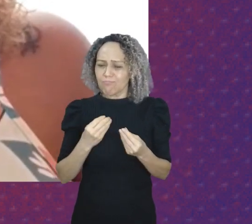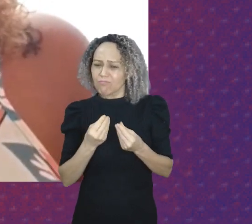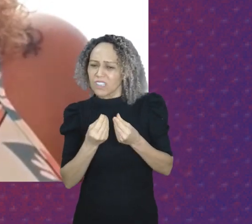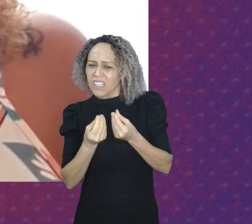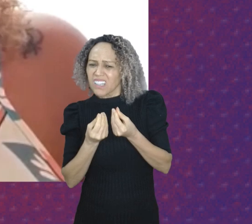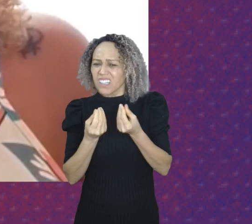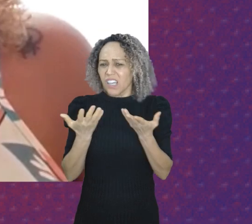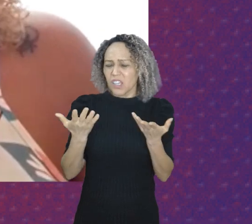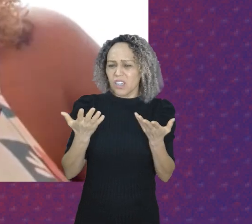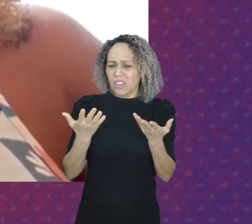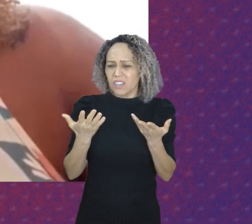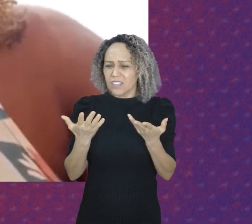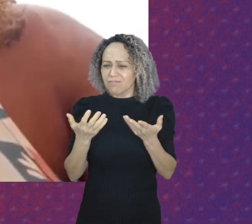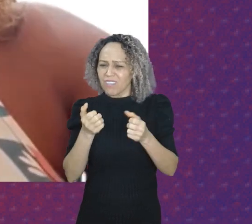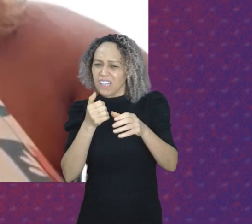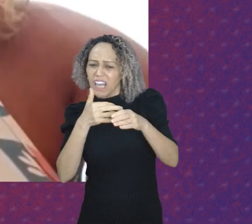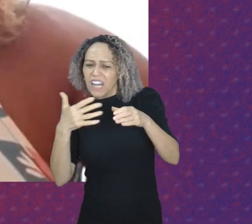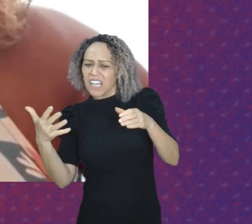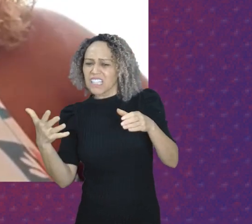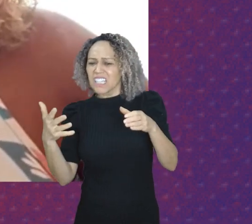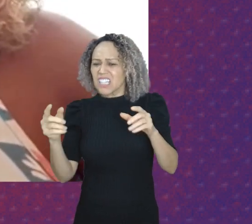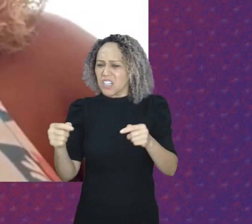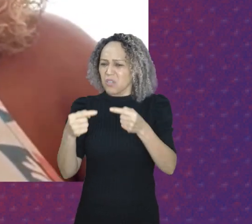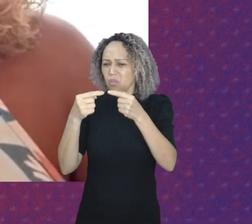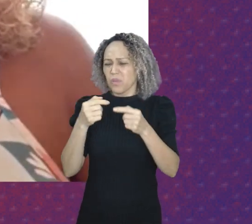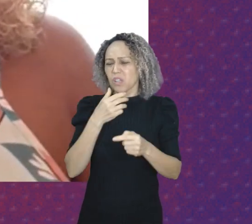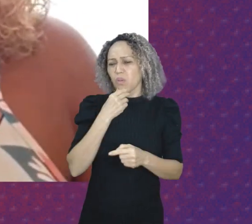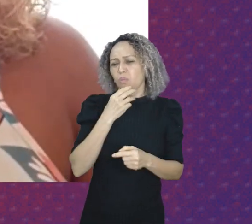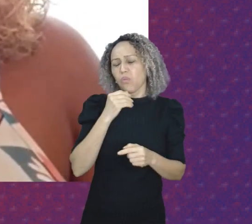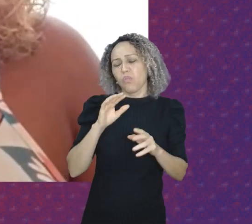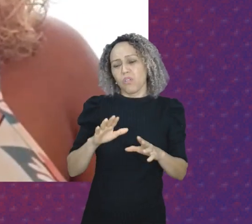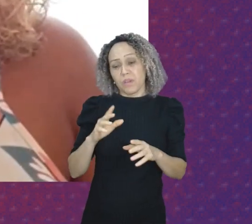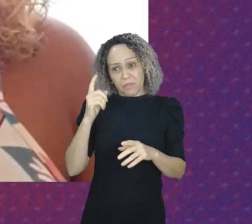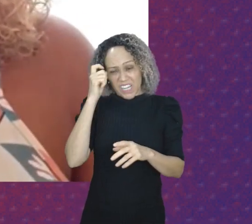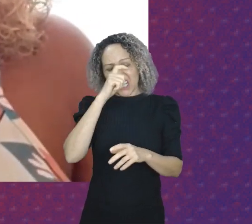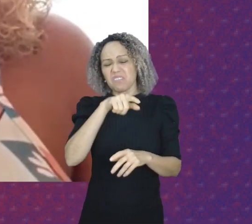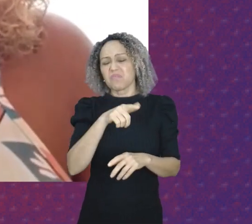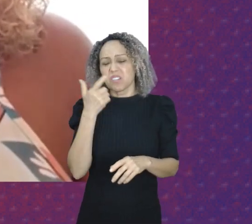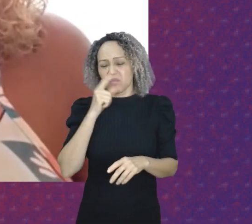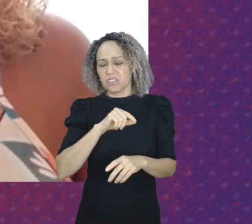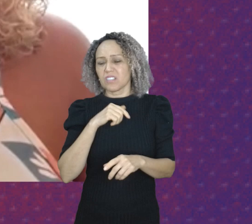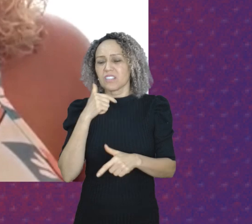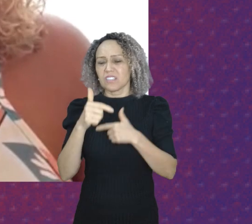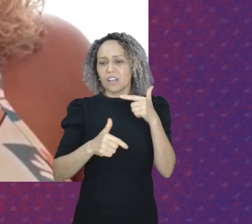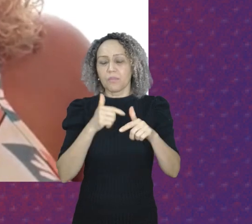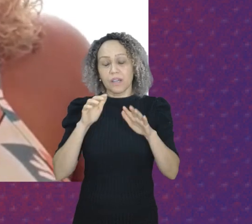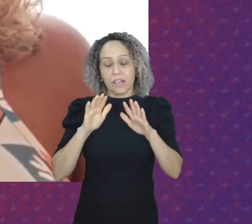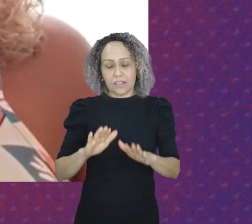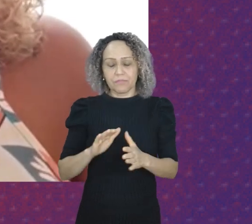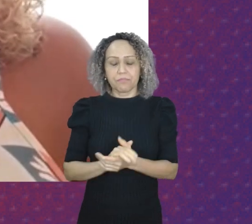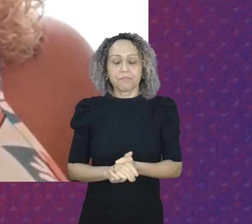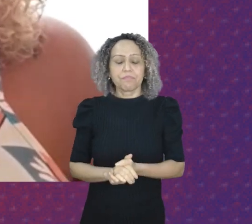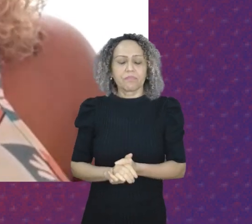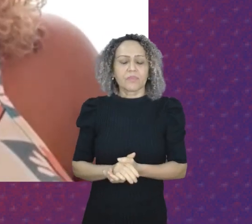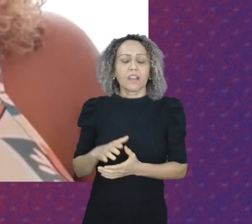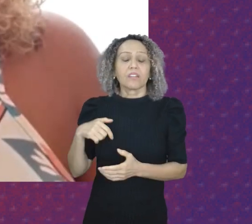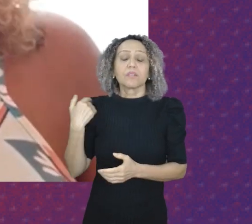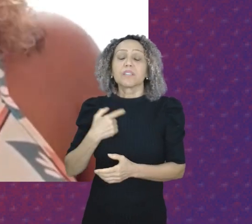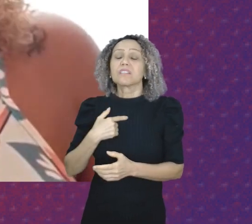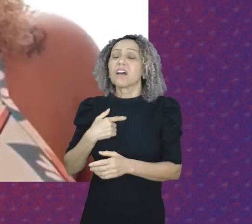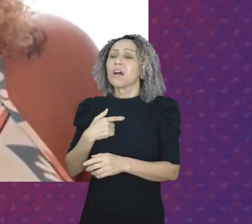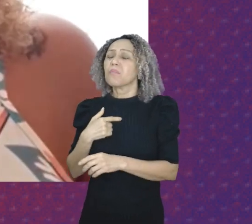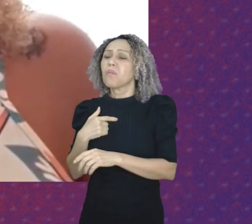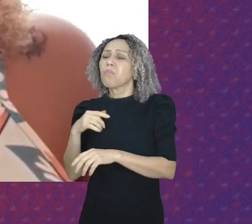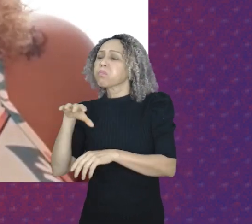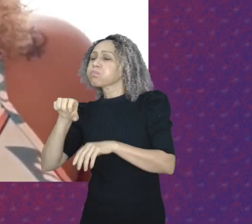uma pesquisa, e aí naquele momento, lá atrás, eu estava como gestora, de mapear quem são essas mulheres, né? E por